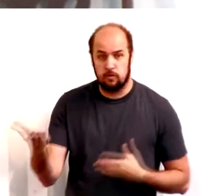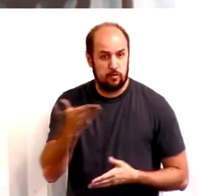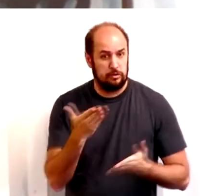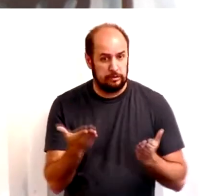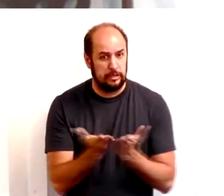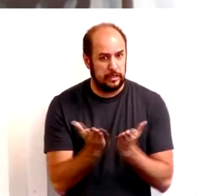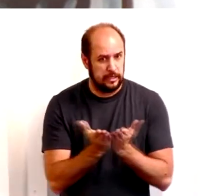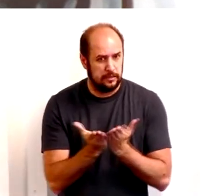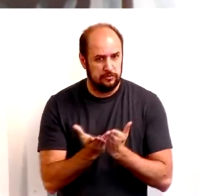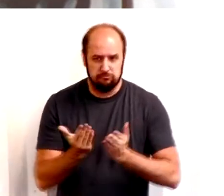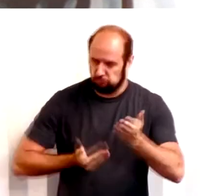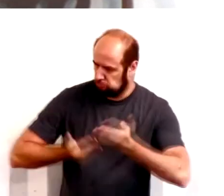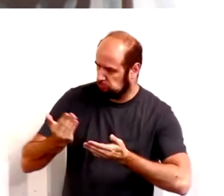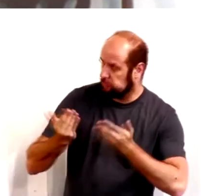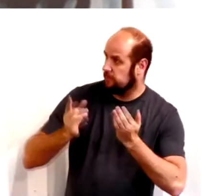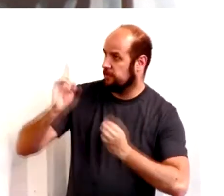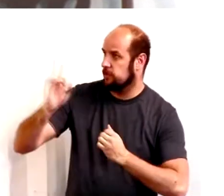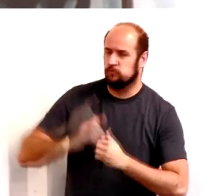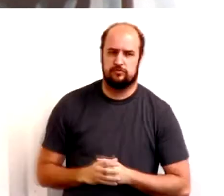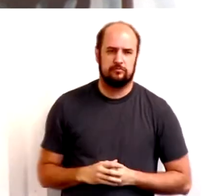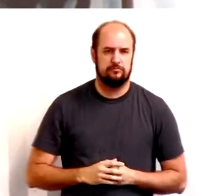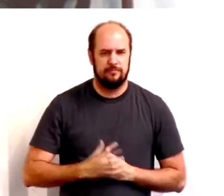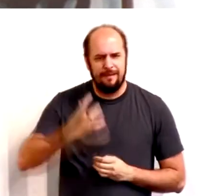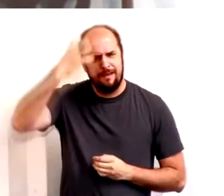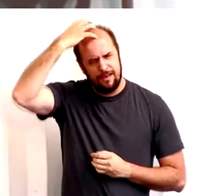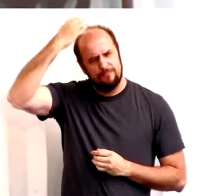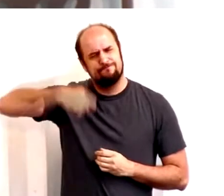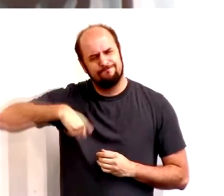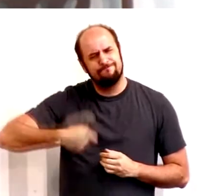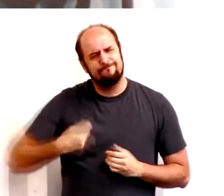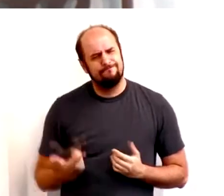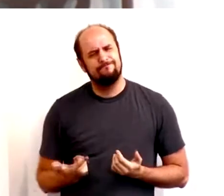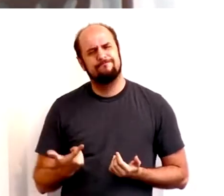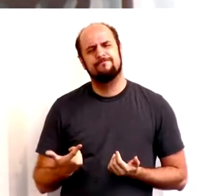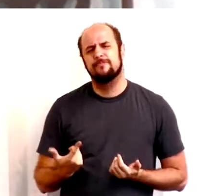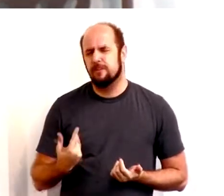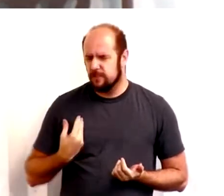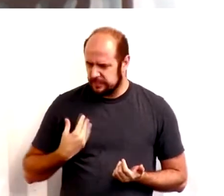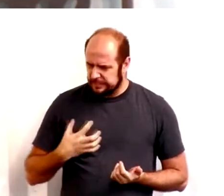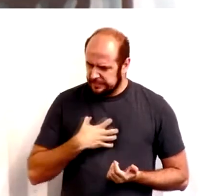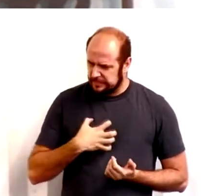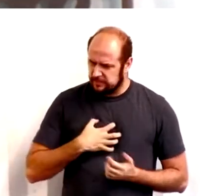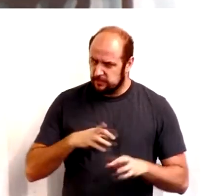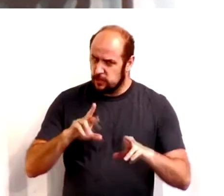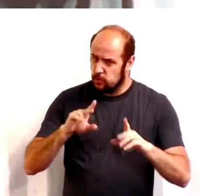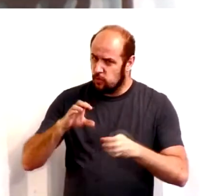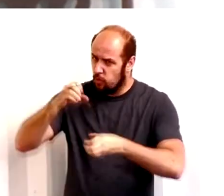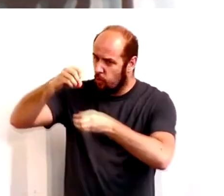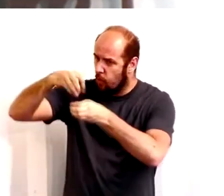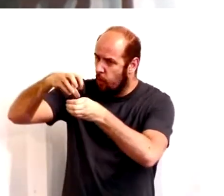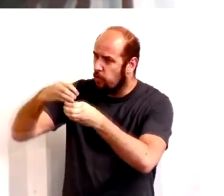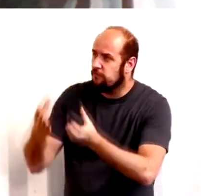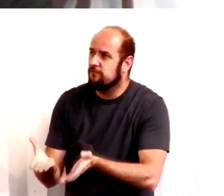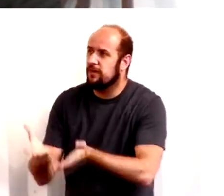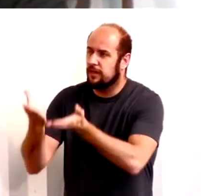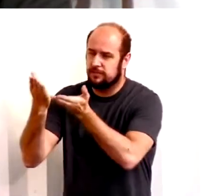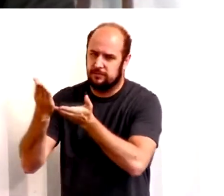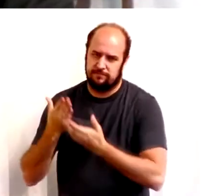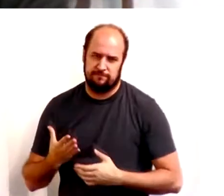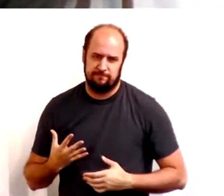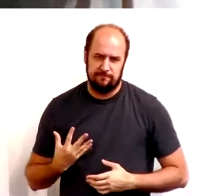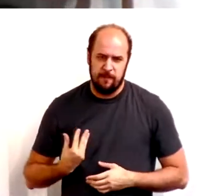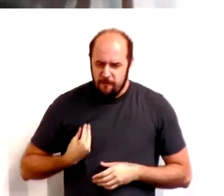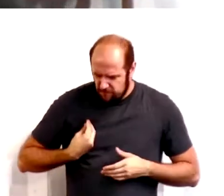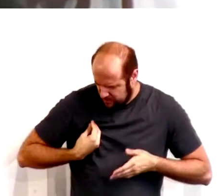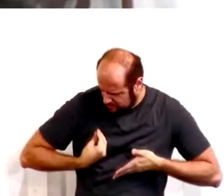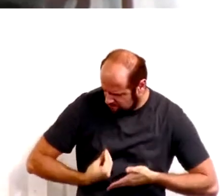seu reino, ele precisa fazer isso como uma oferta a Deus. Ele precisa